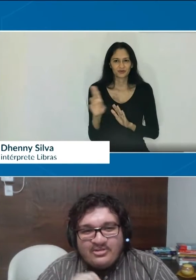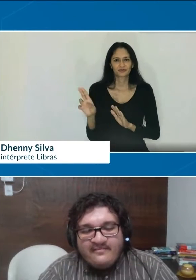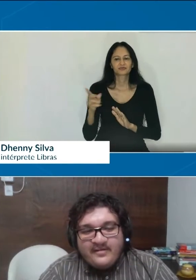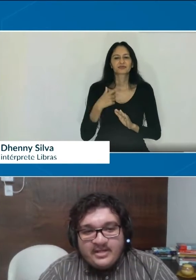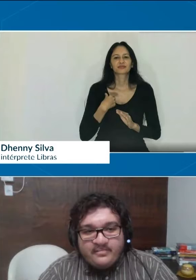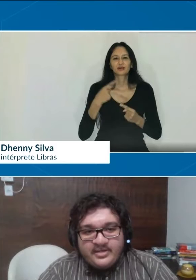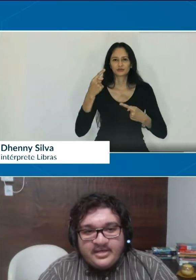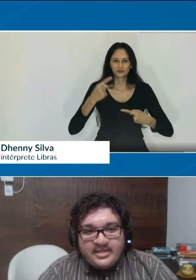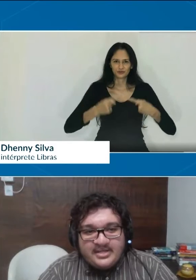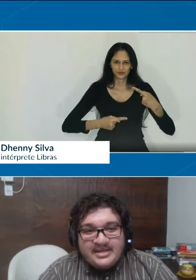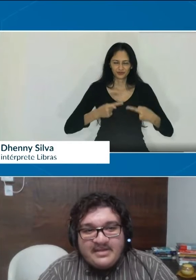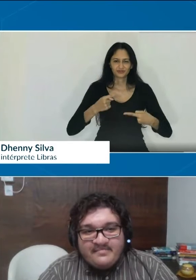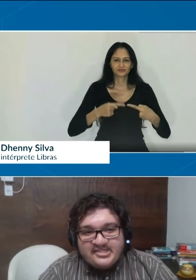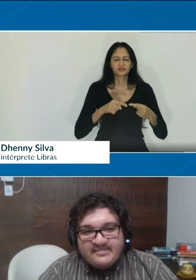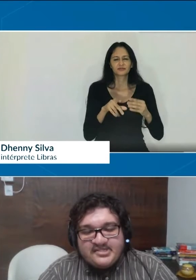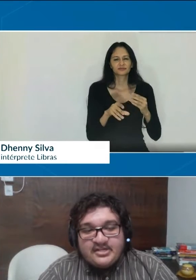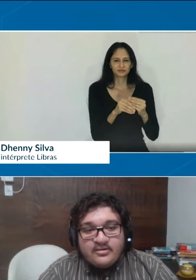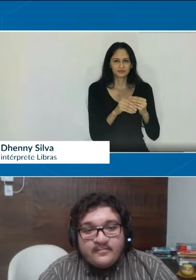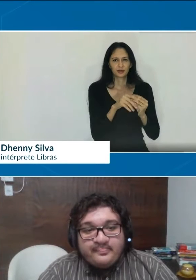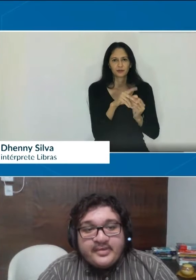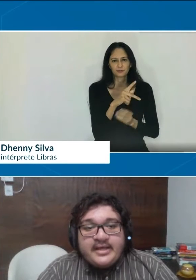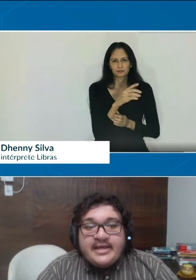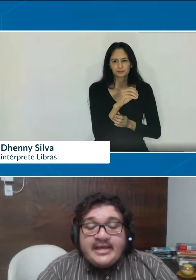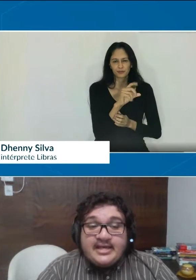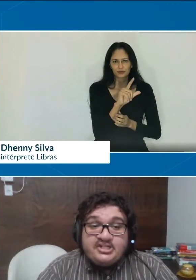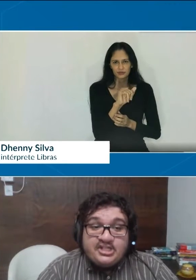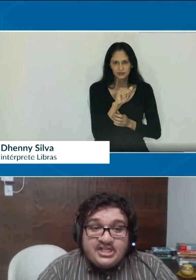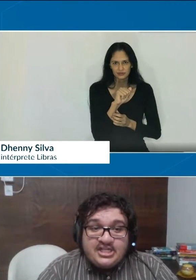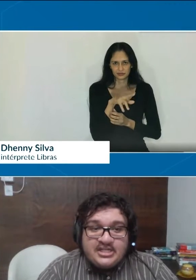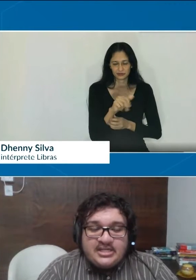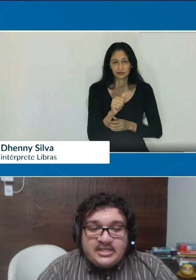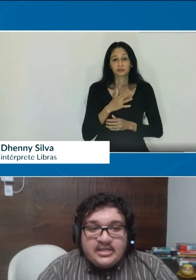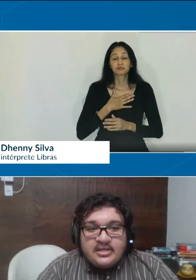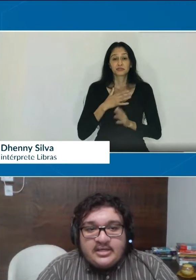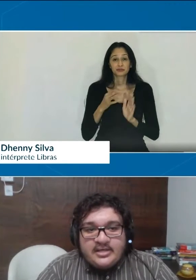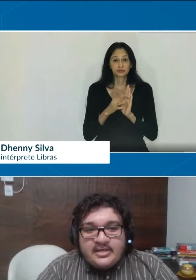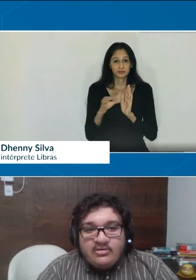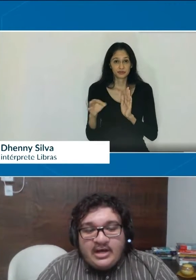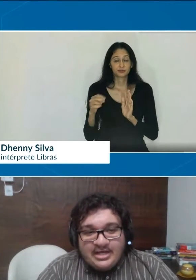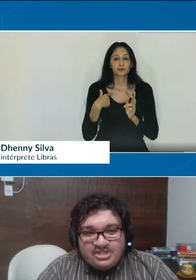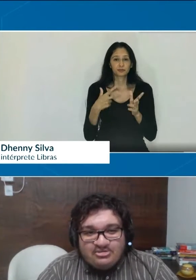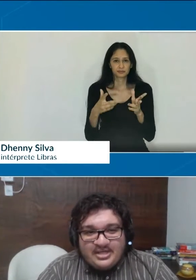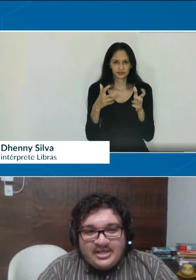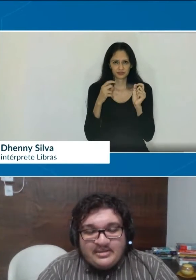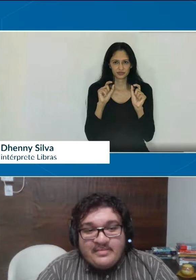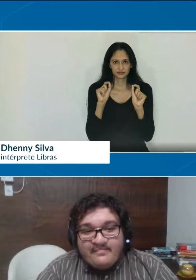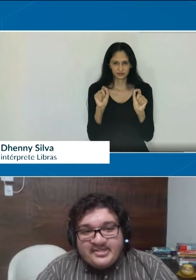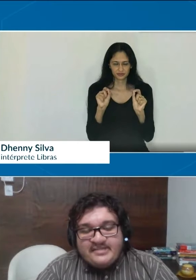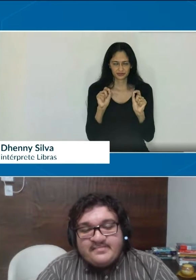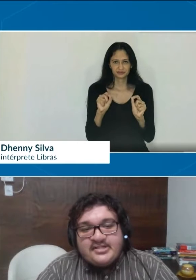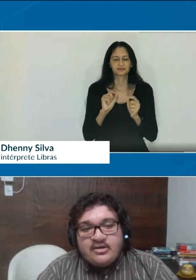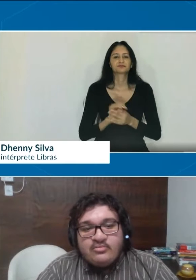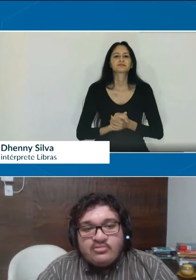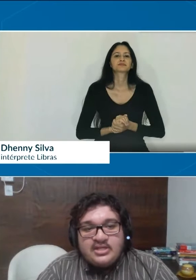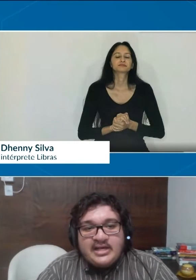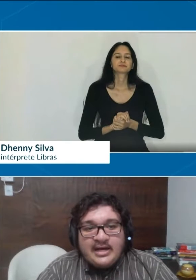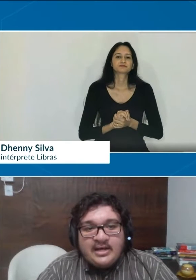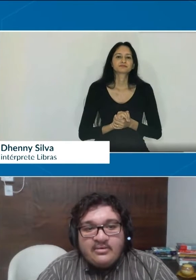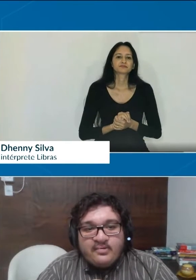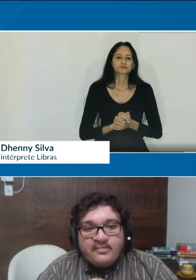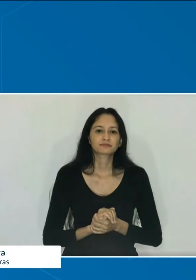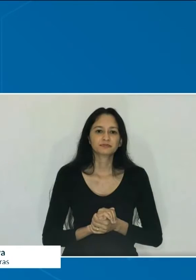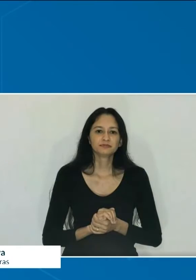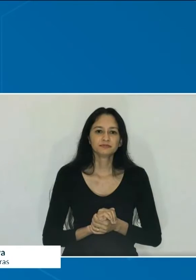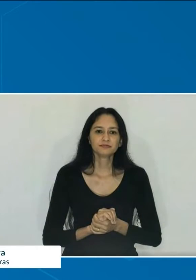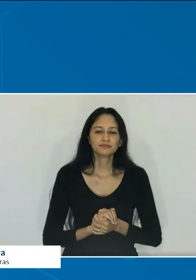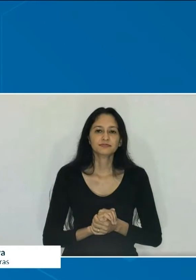só para concluir a fala da Poliana, e a minha percepção é de que eu acho, né, na minha percepção,